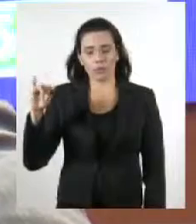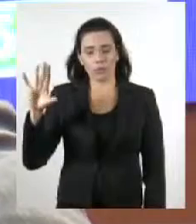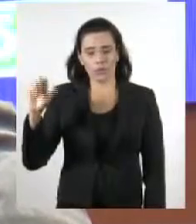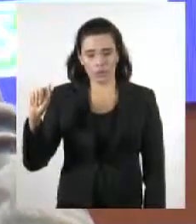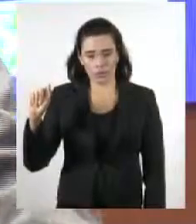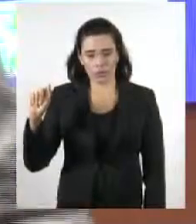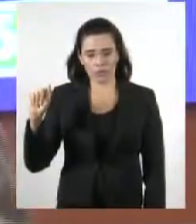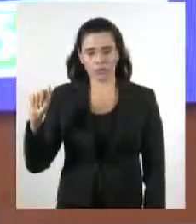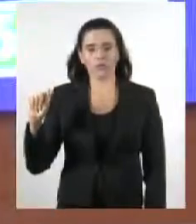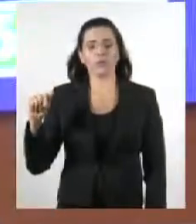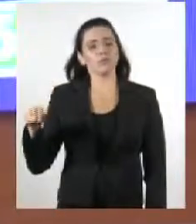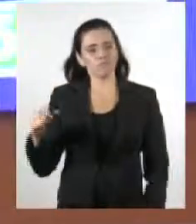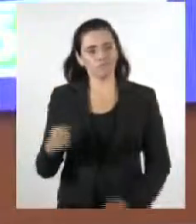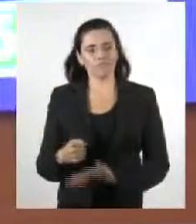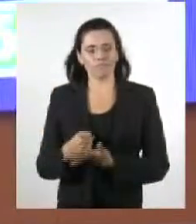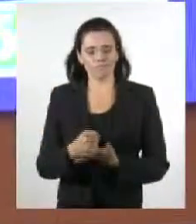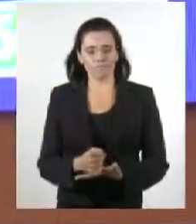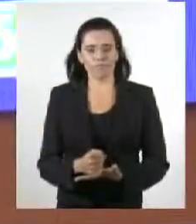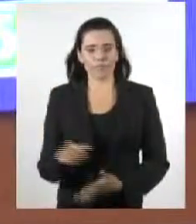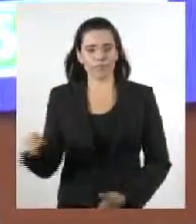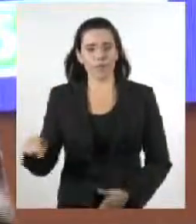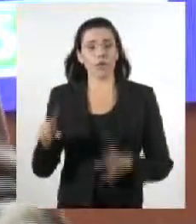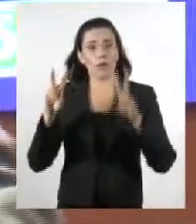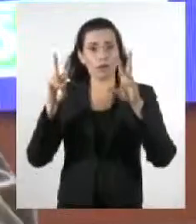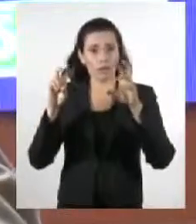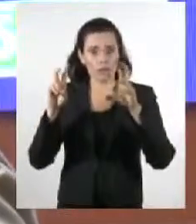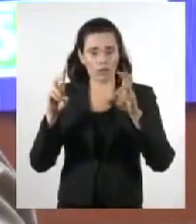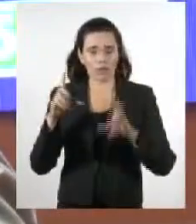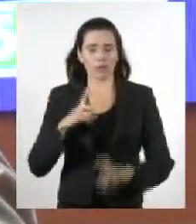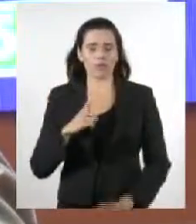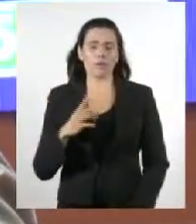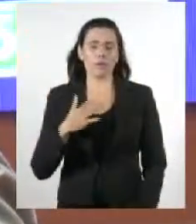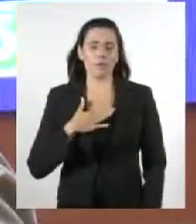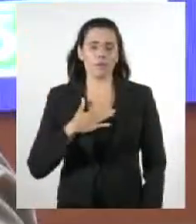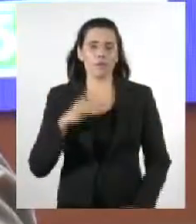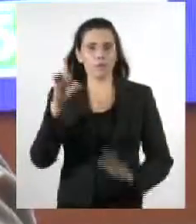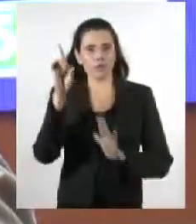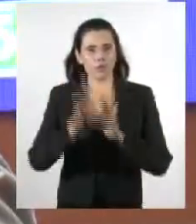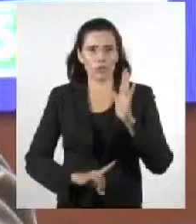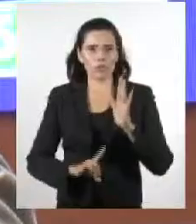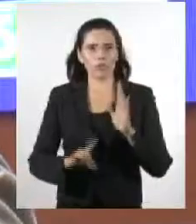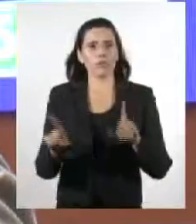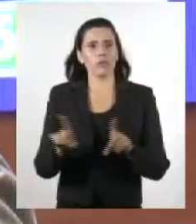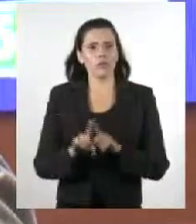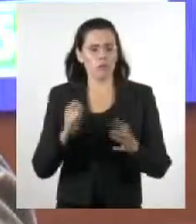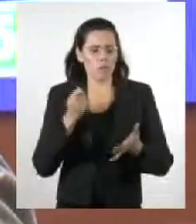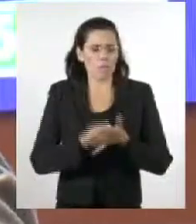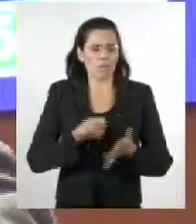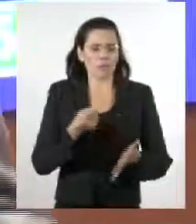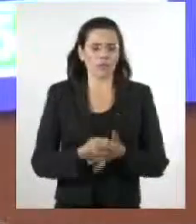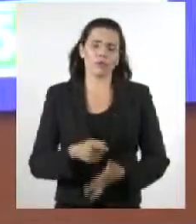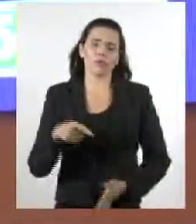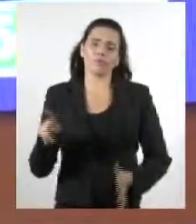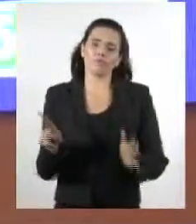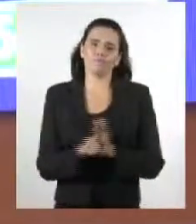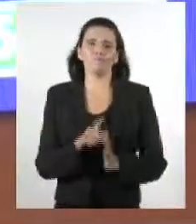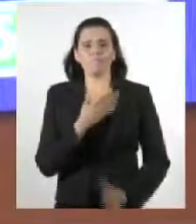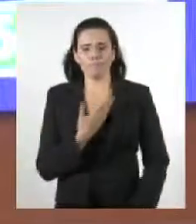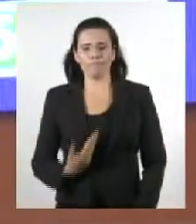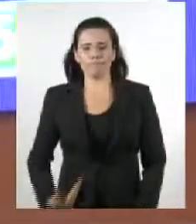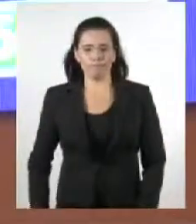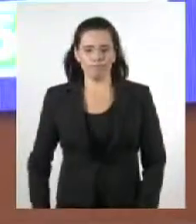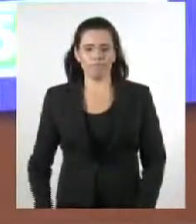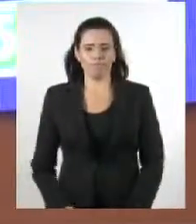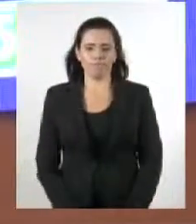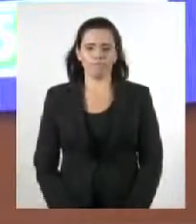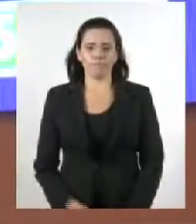tema: meu direito é um dever do governo. Movimento Nacional das Santa Casas e Hospitais Filantrópicos no